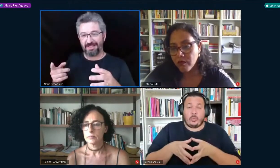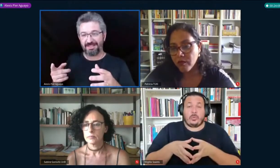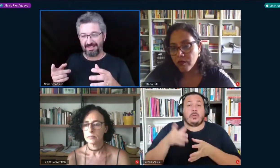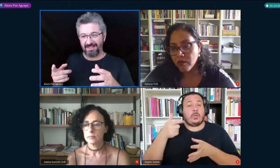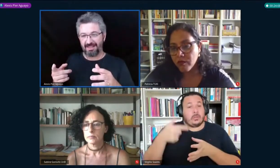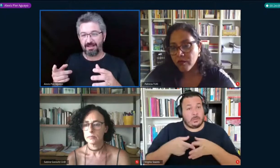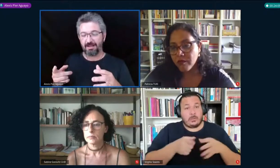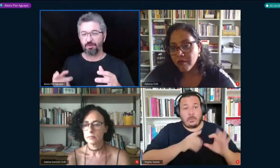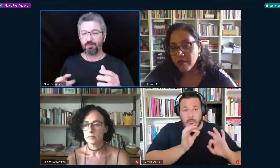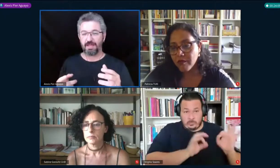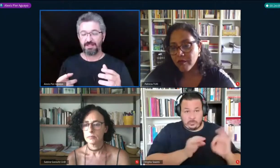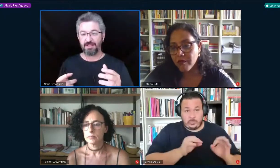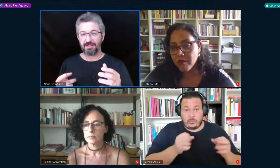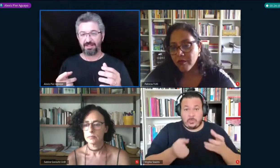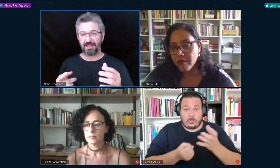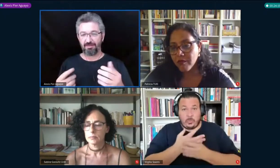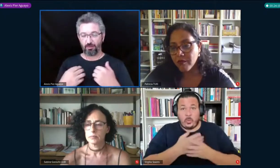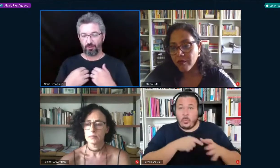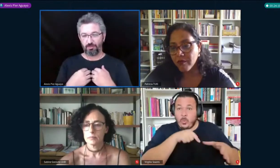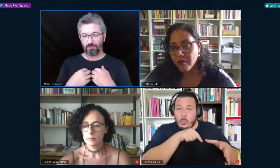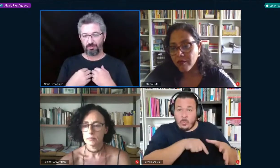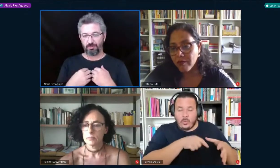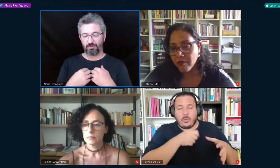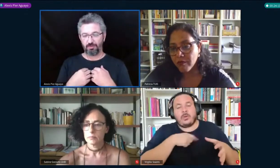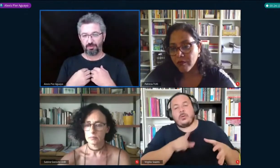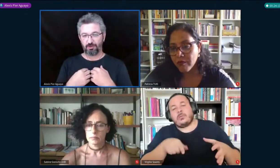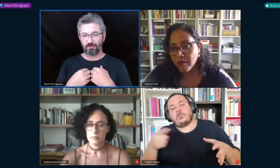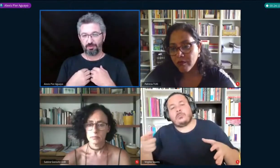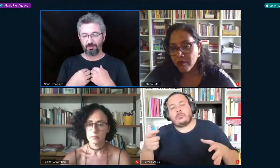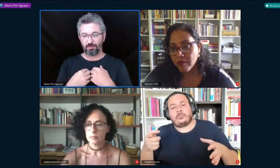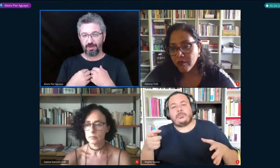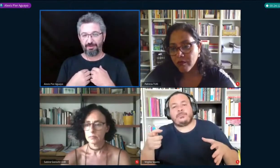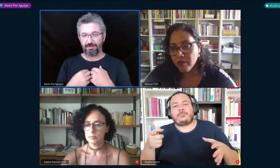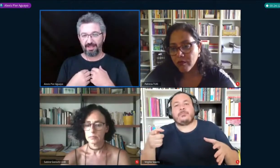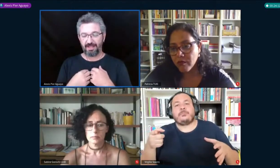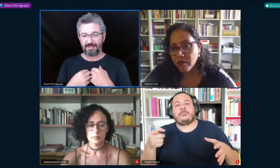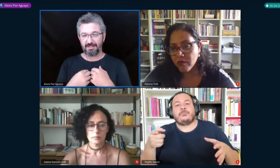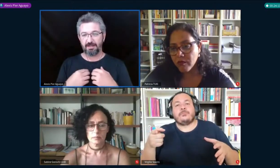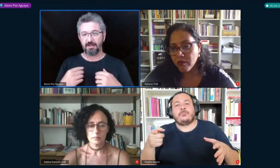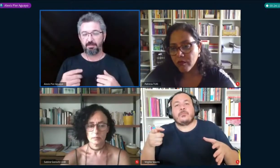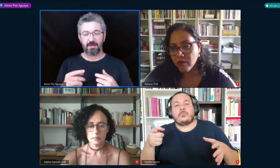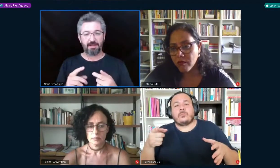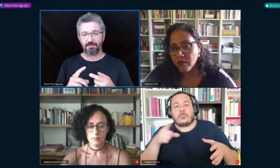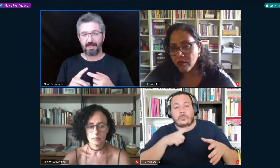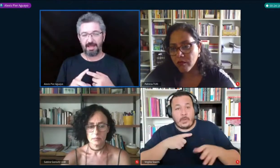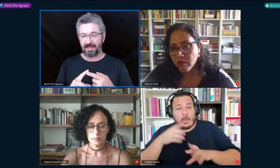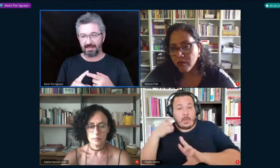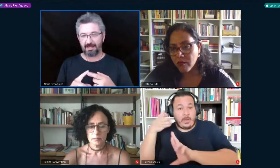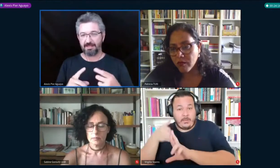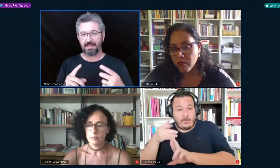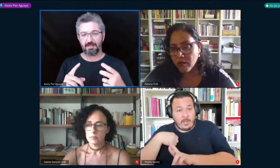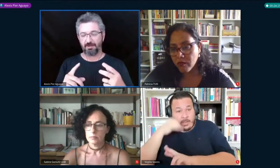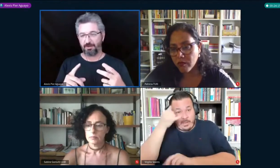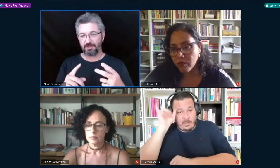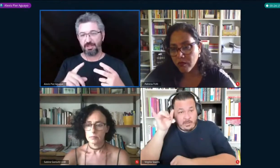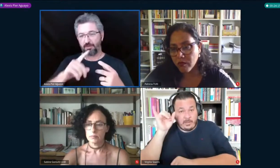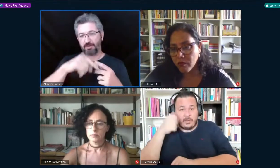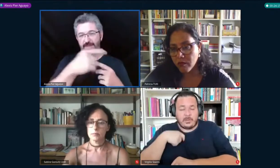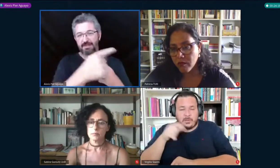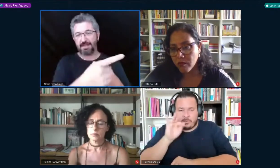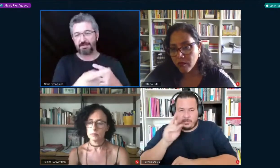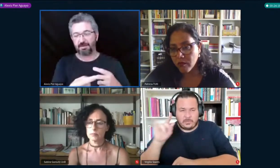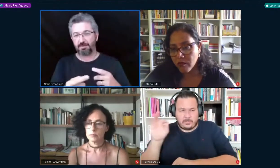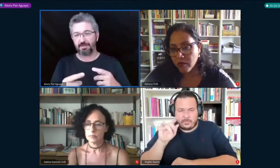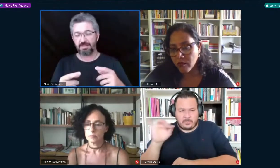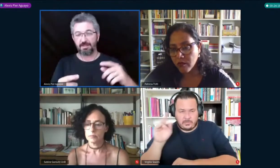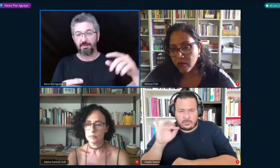isso acontecia, o que a gente teve como referência para não errar na didatilologia,